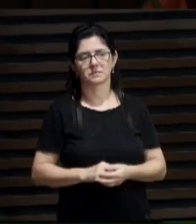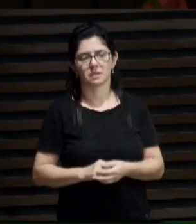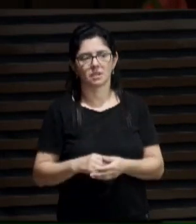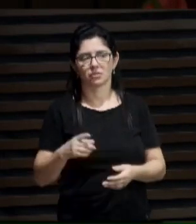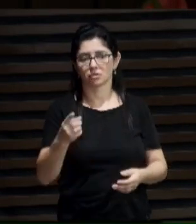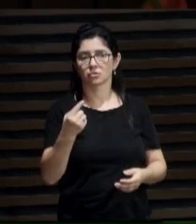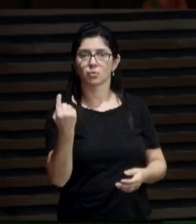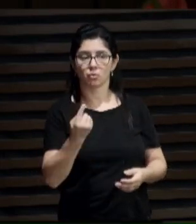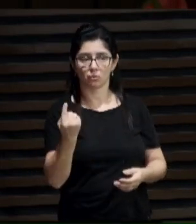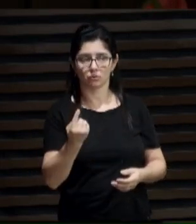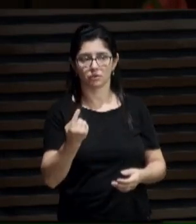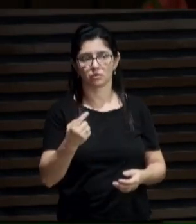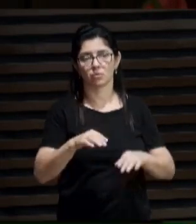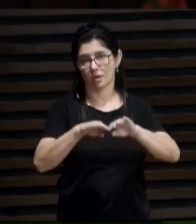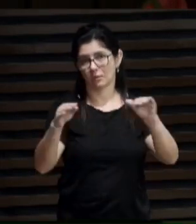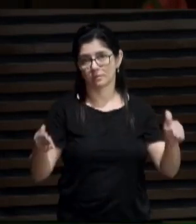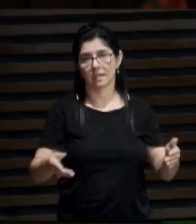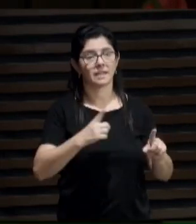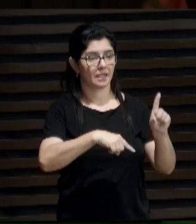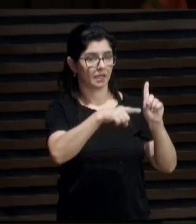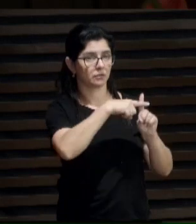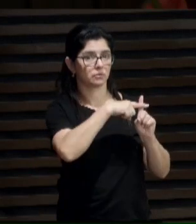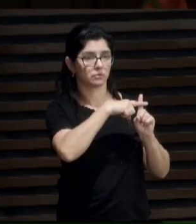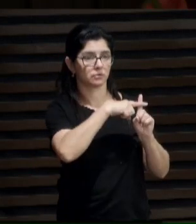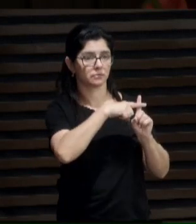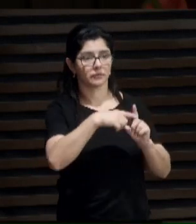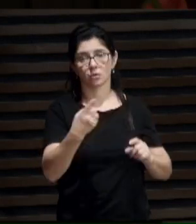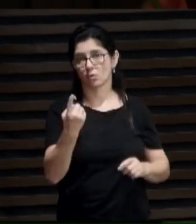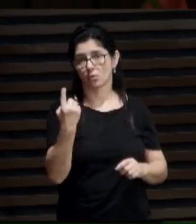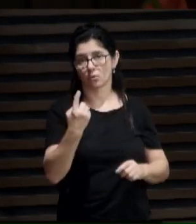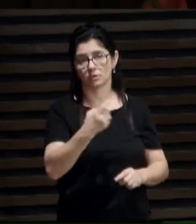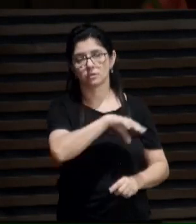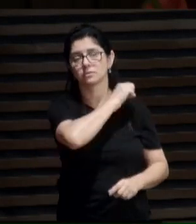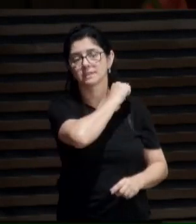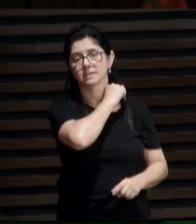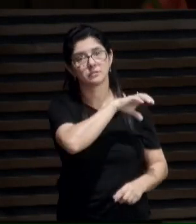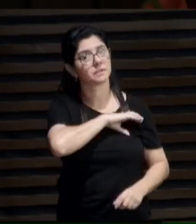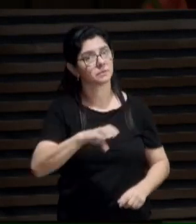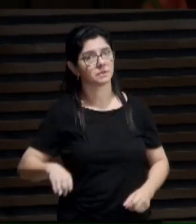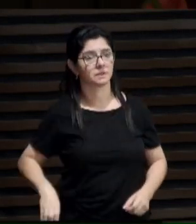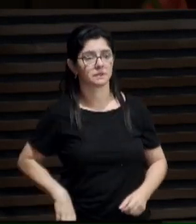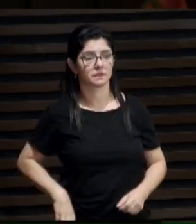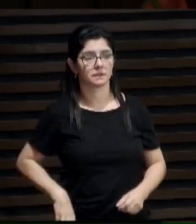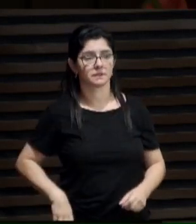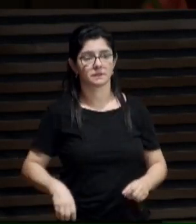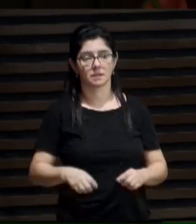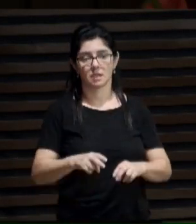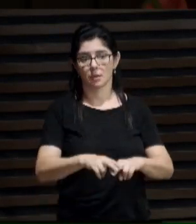cruz. Nosso único sacrifício é o de Cristo uma vez por todas.